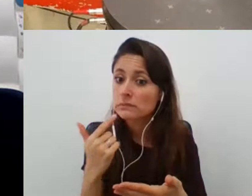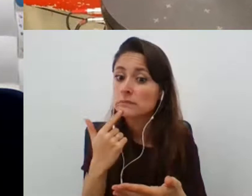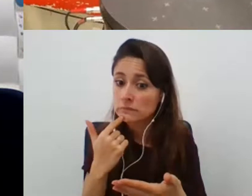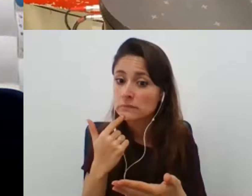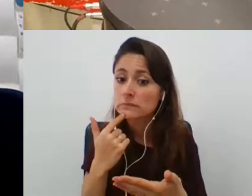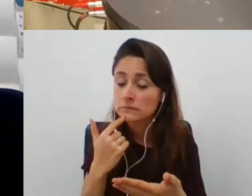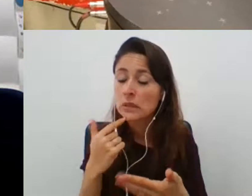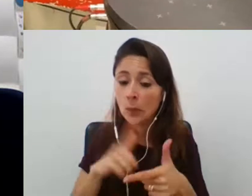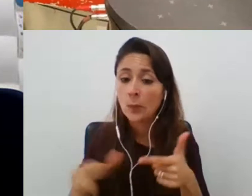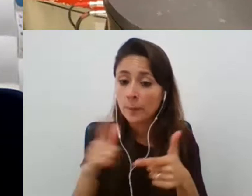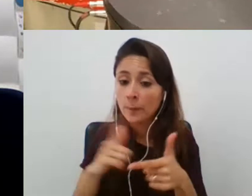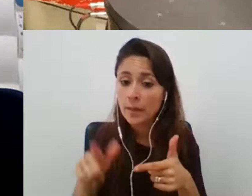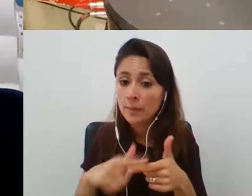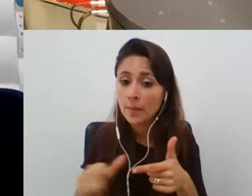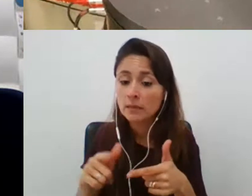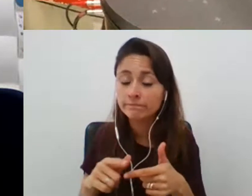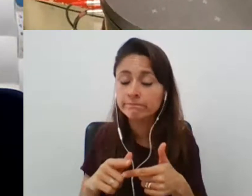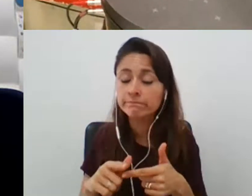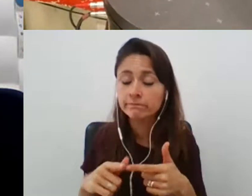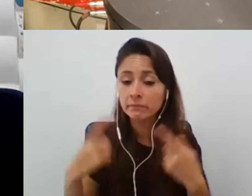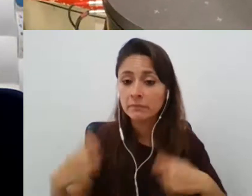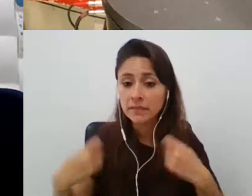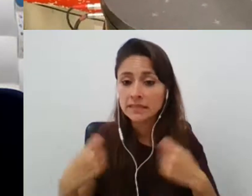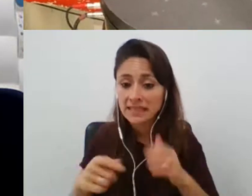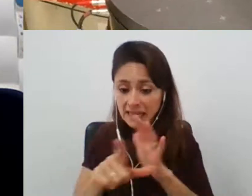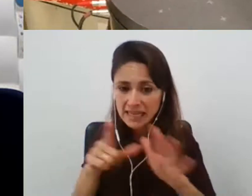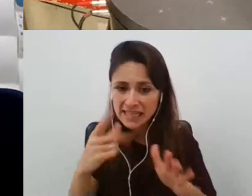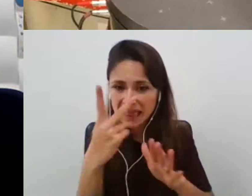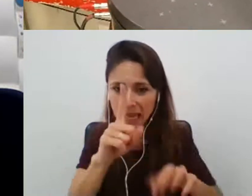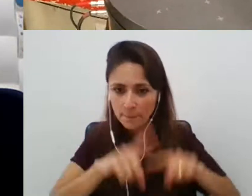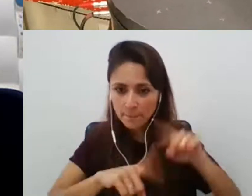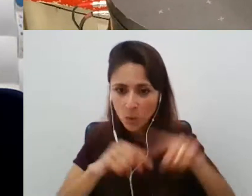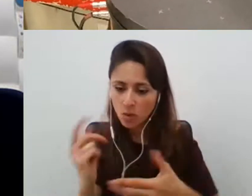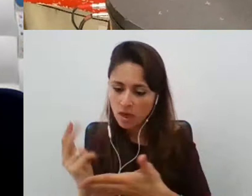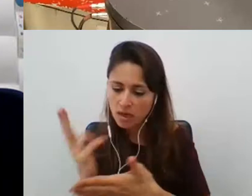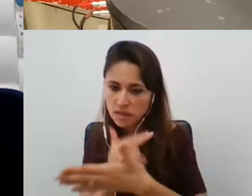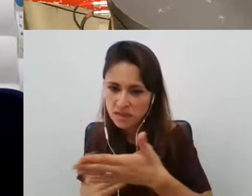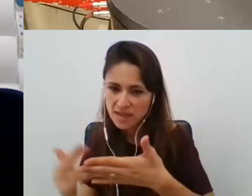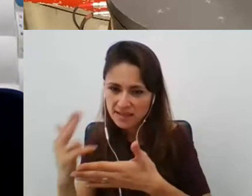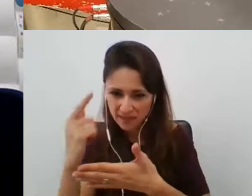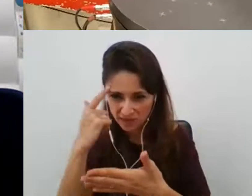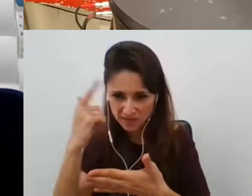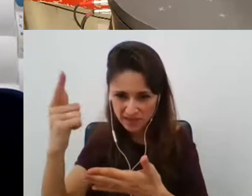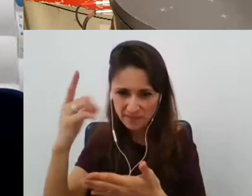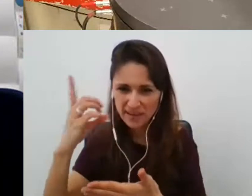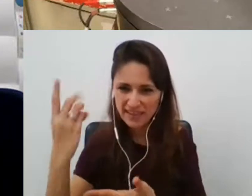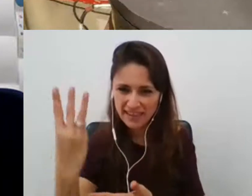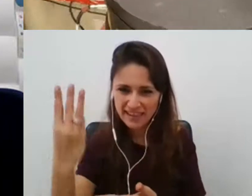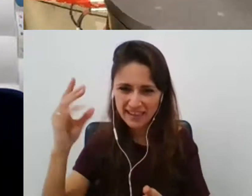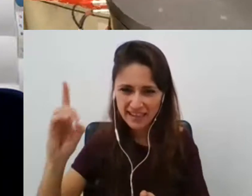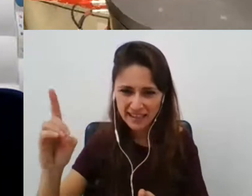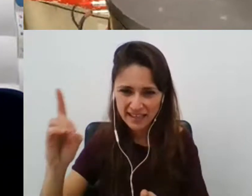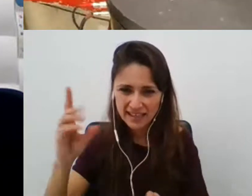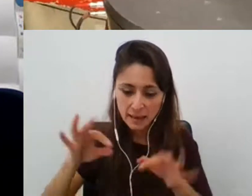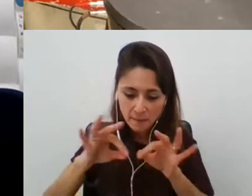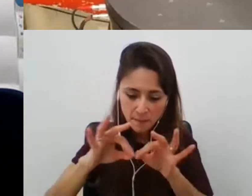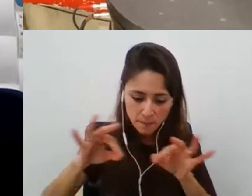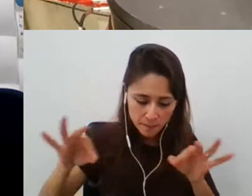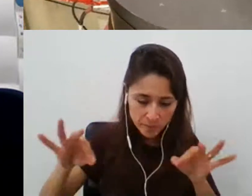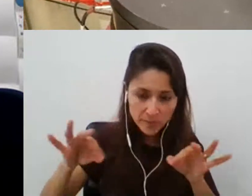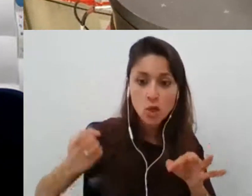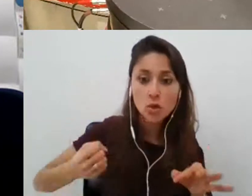desenhar manualmente todo esse equipamento, e teríamos que desmontar as peças com especificações, medir, e isso